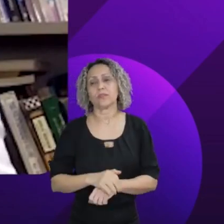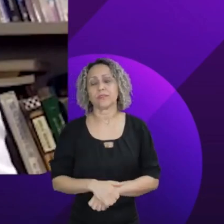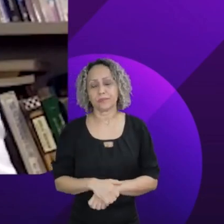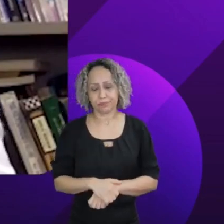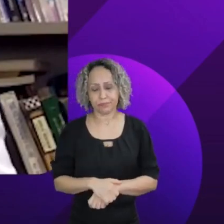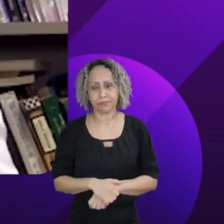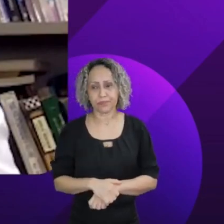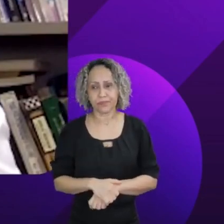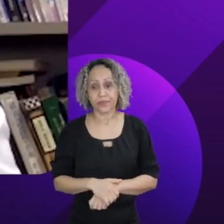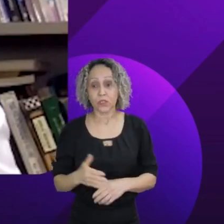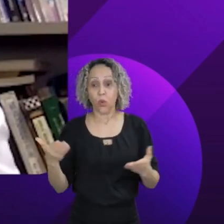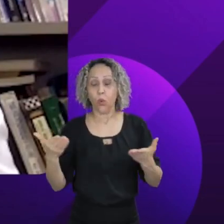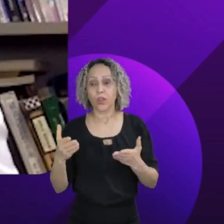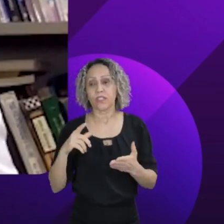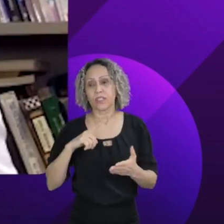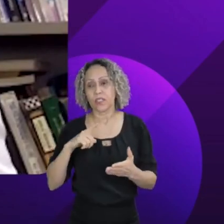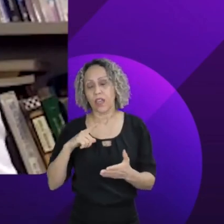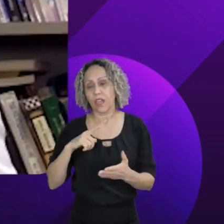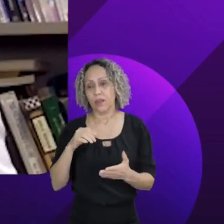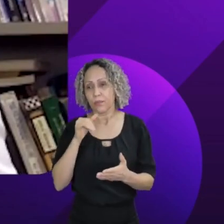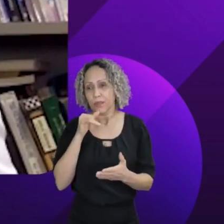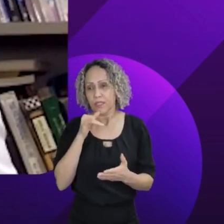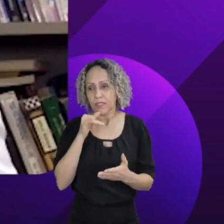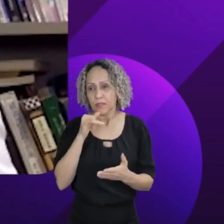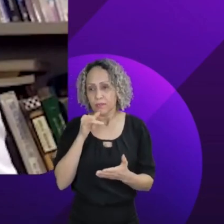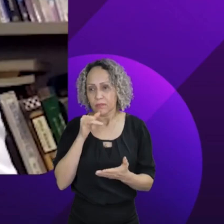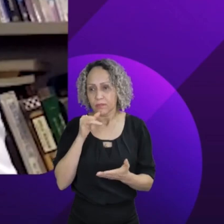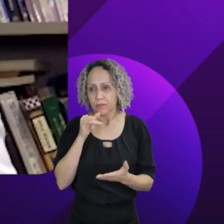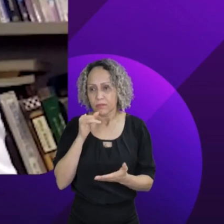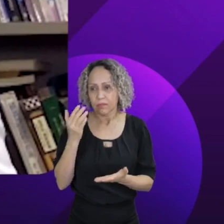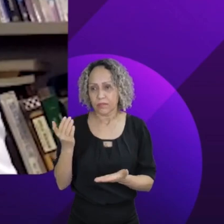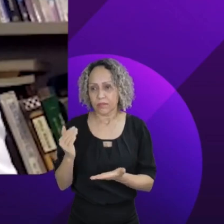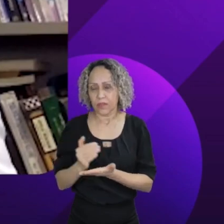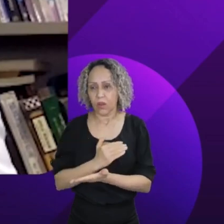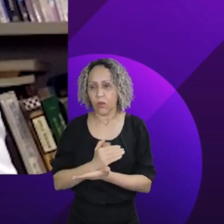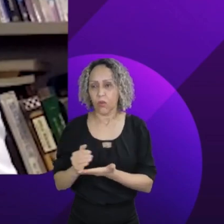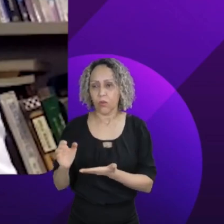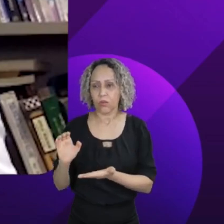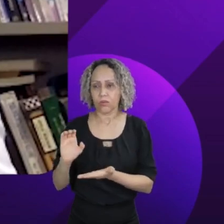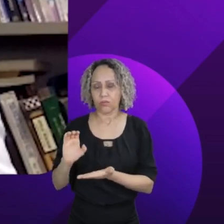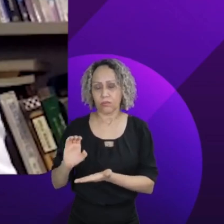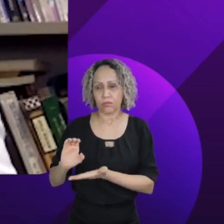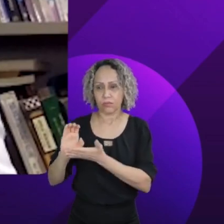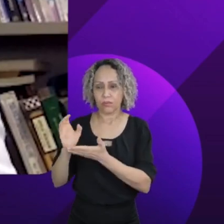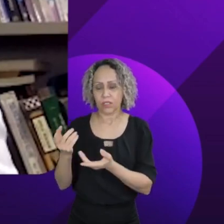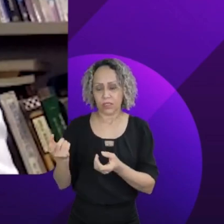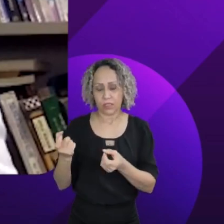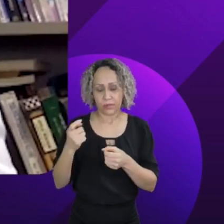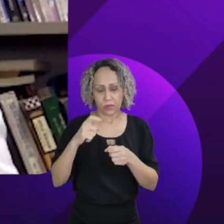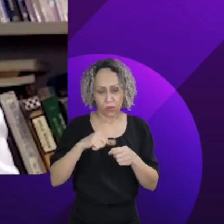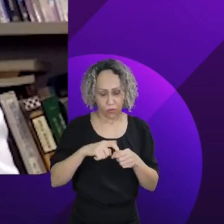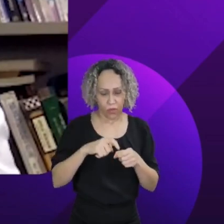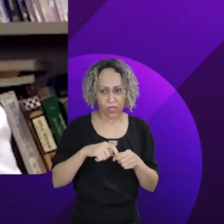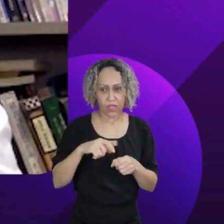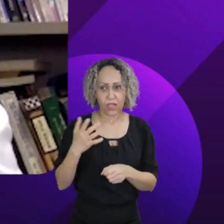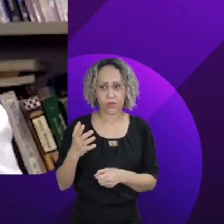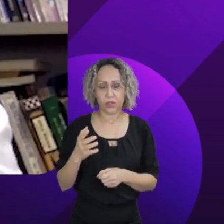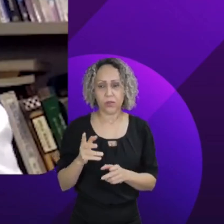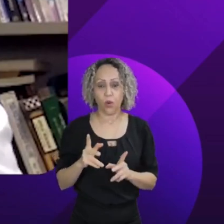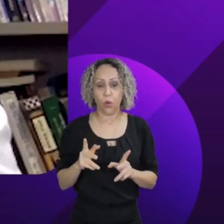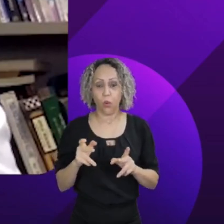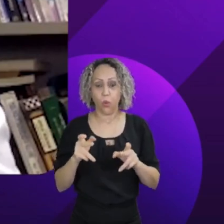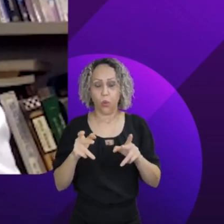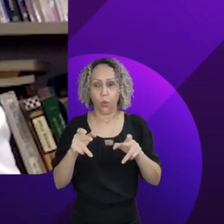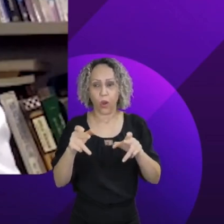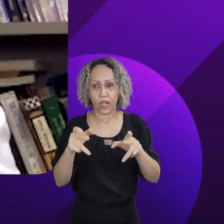conveniados, que hoje já ofertam esse serviço, né? O câncer de colo, de útero, e o